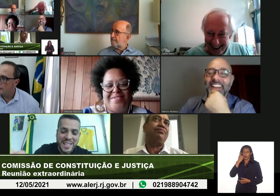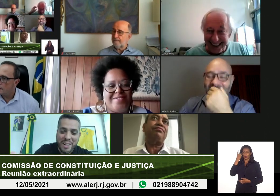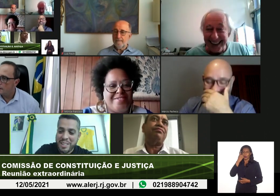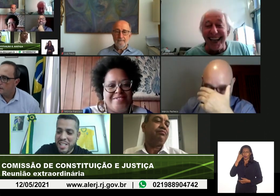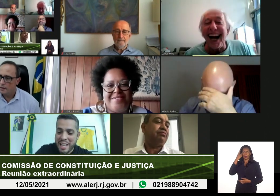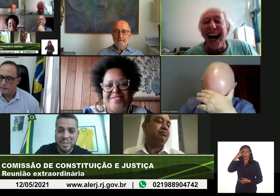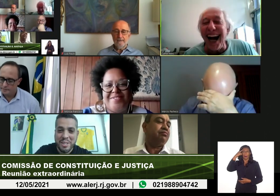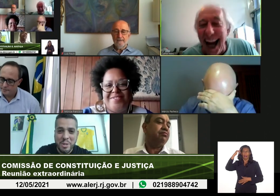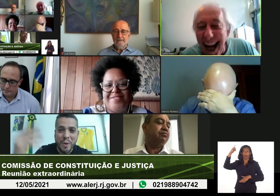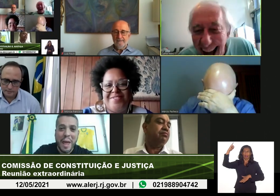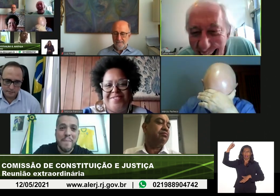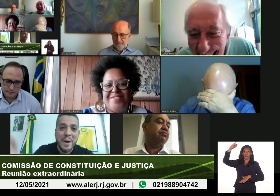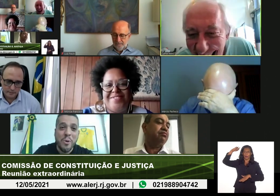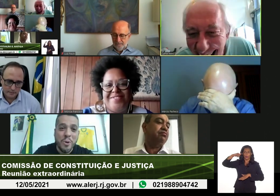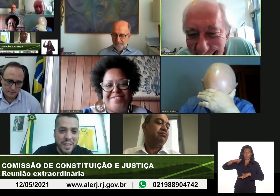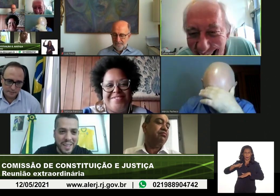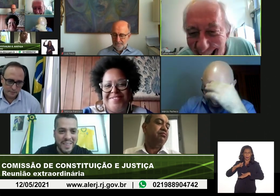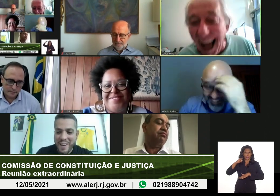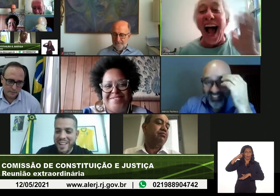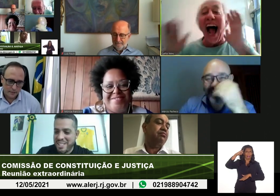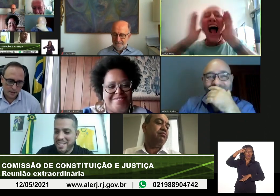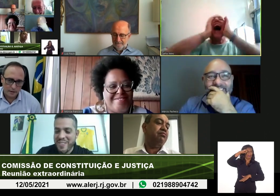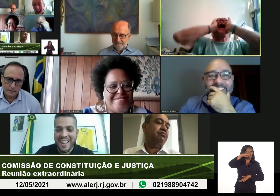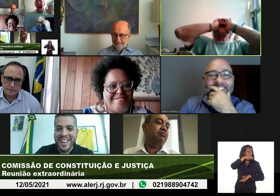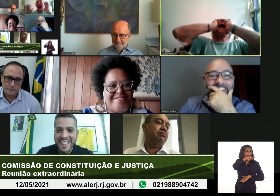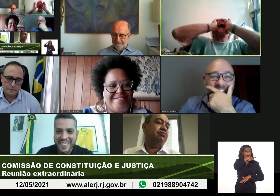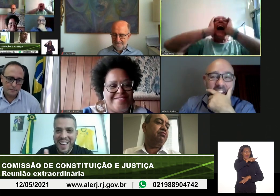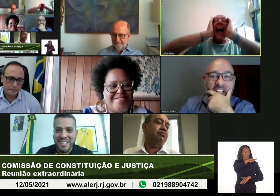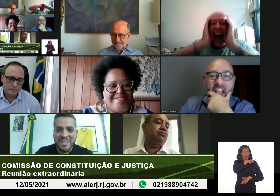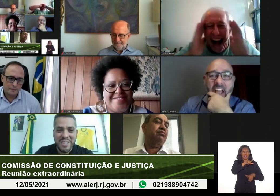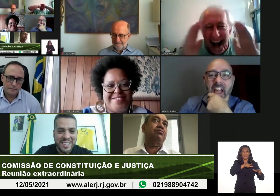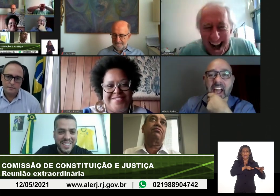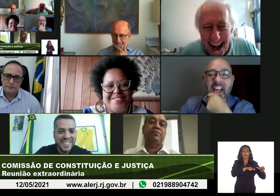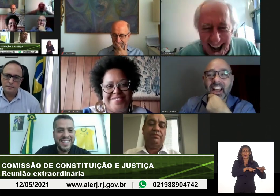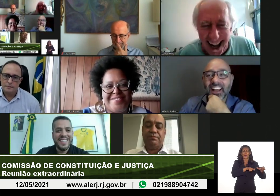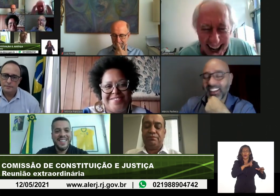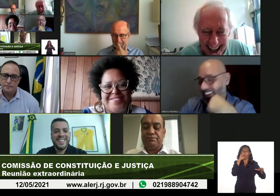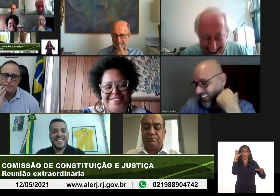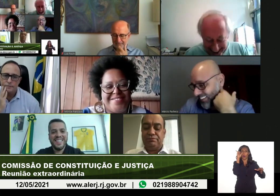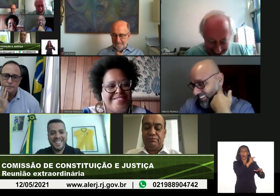mais alto a estátua do Timão lá em Bangu. Mas não é isso, não.